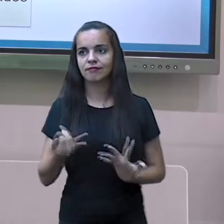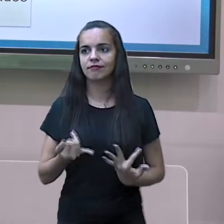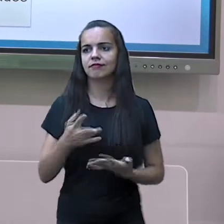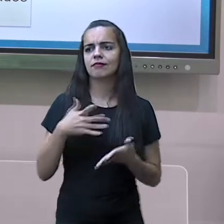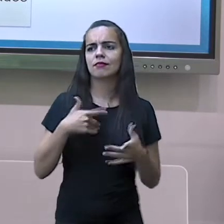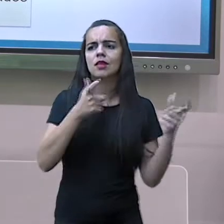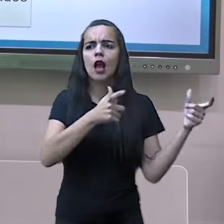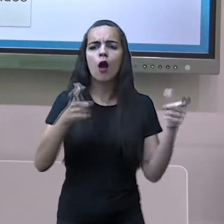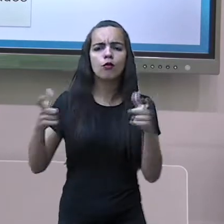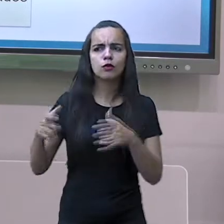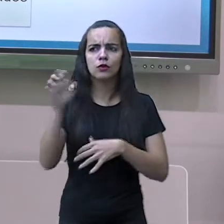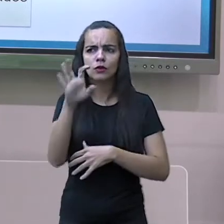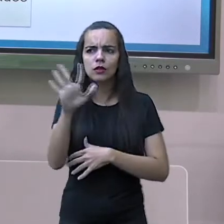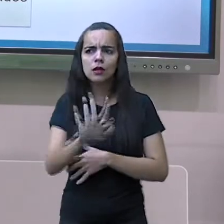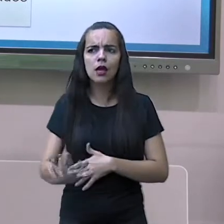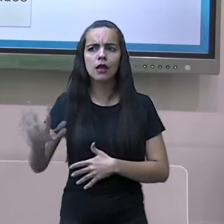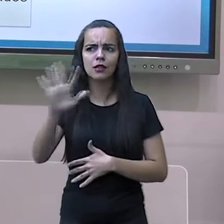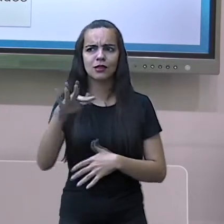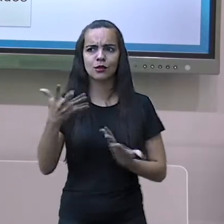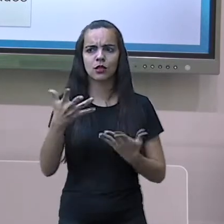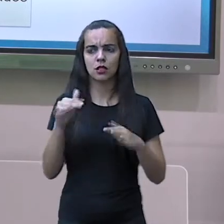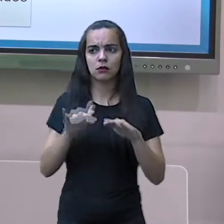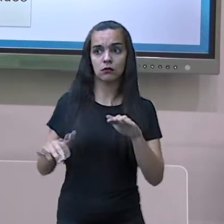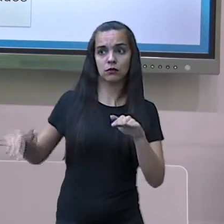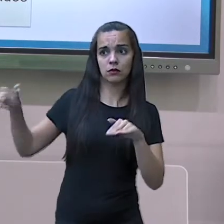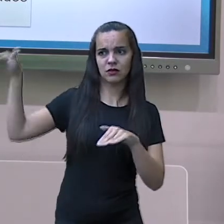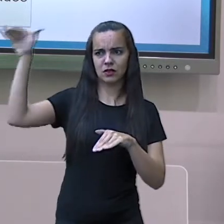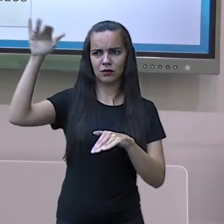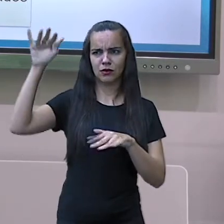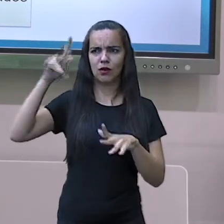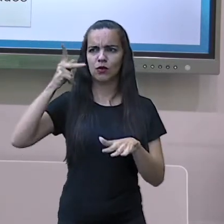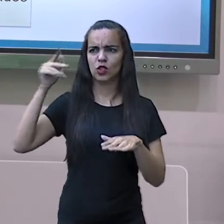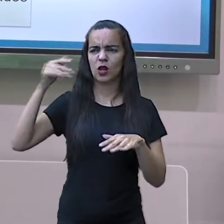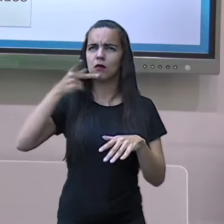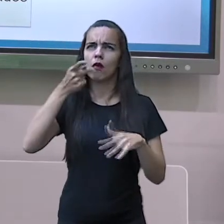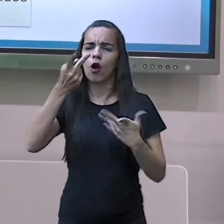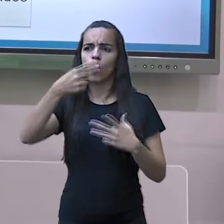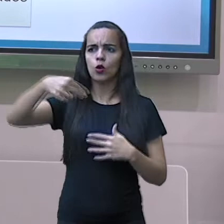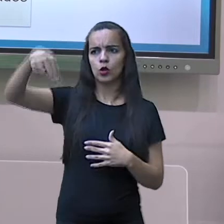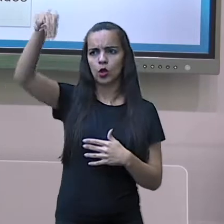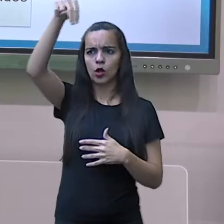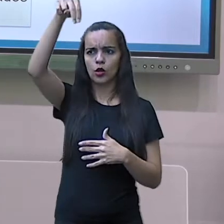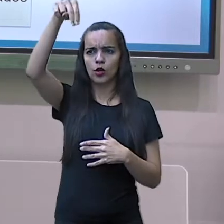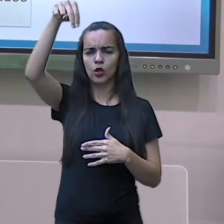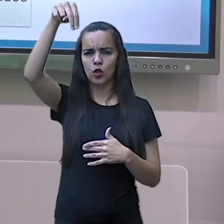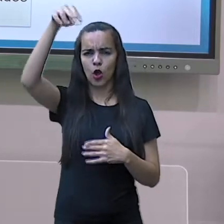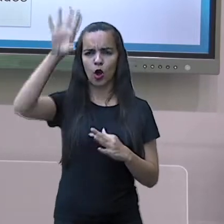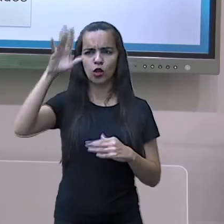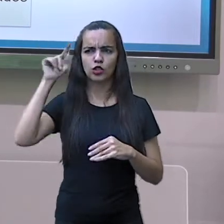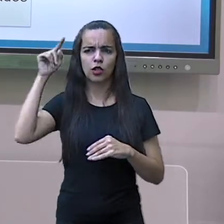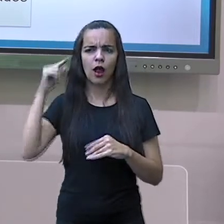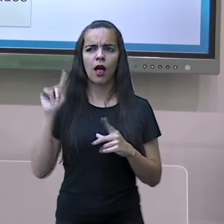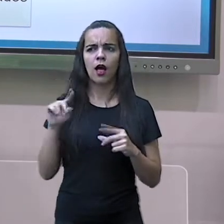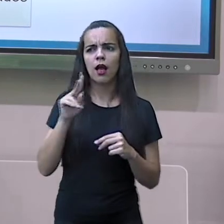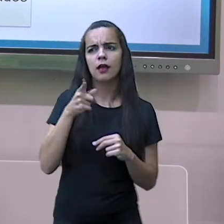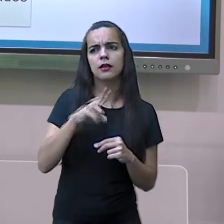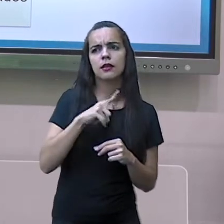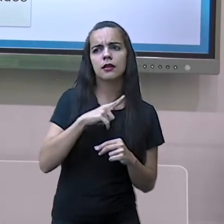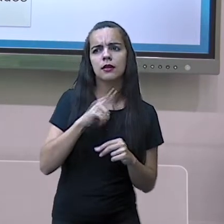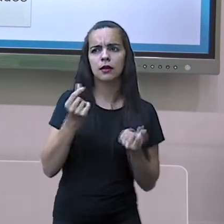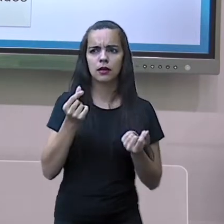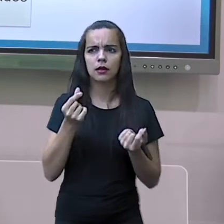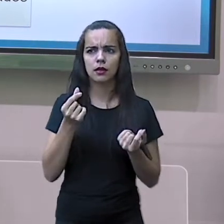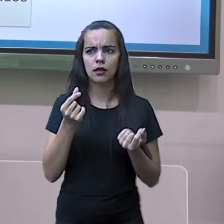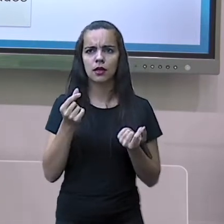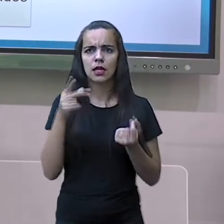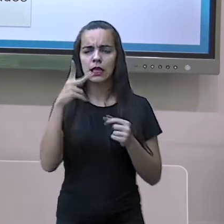Alguns lugares da Europa que estão mais no norte da zona temperada para a